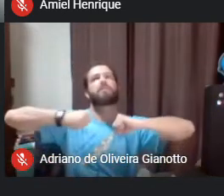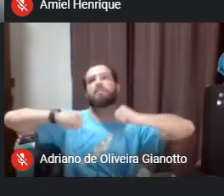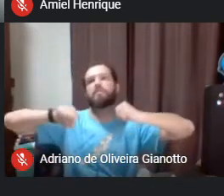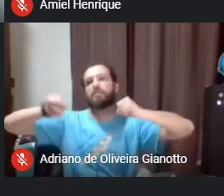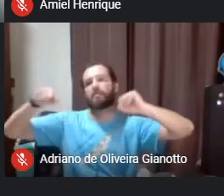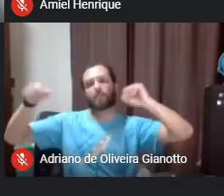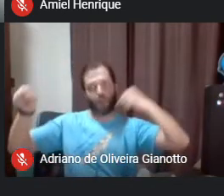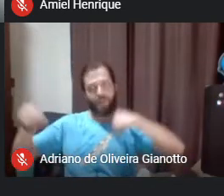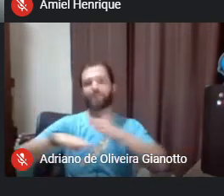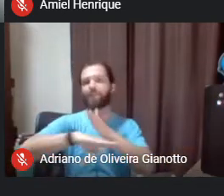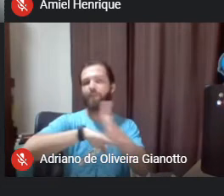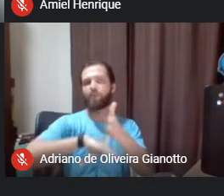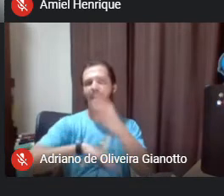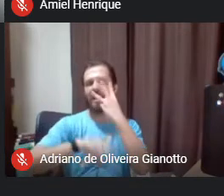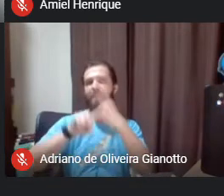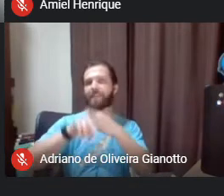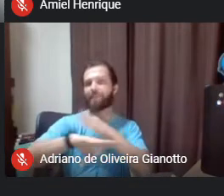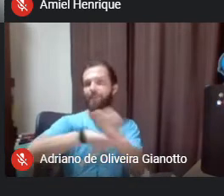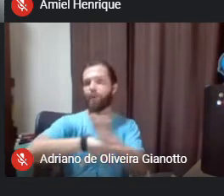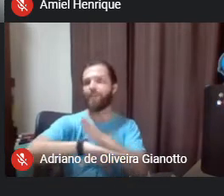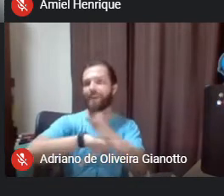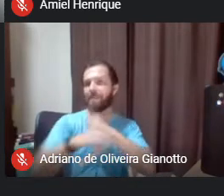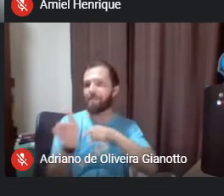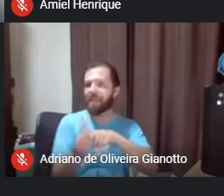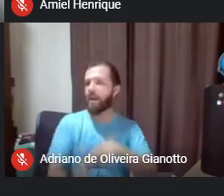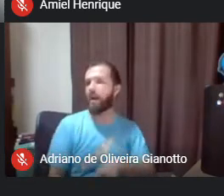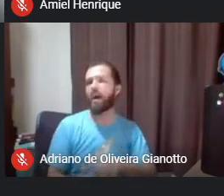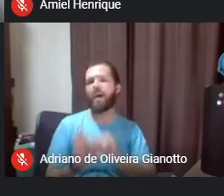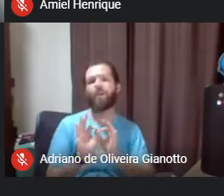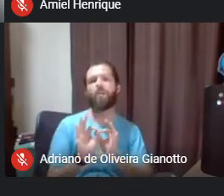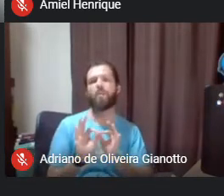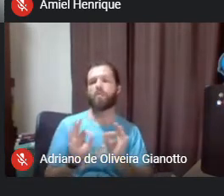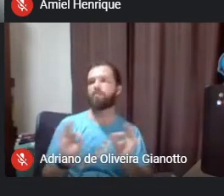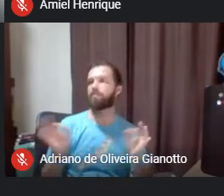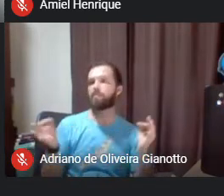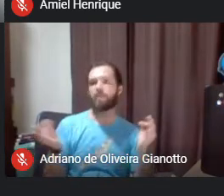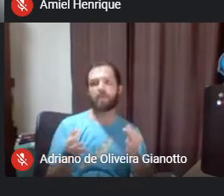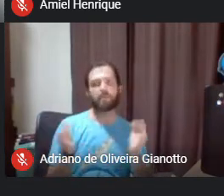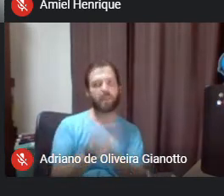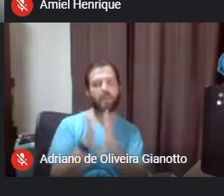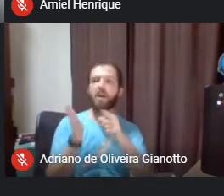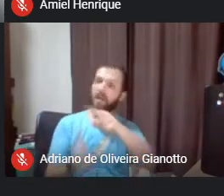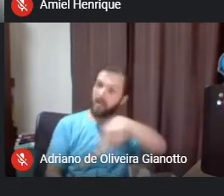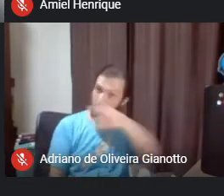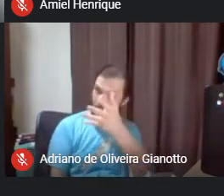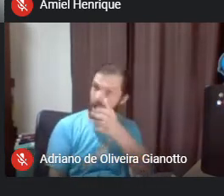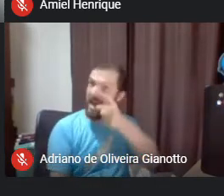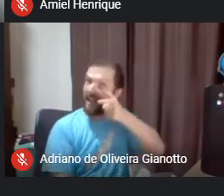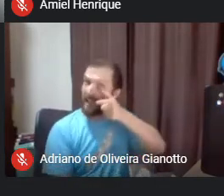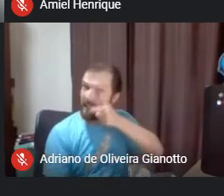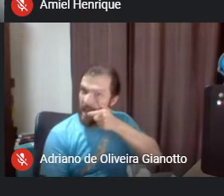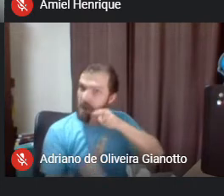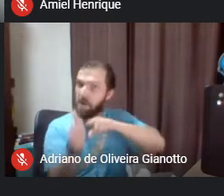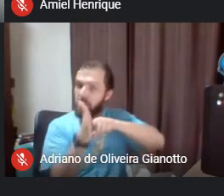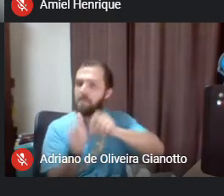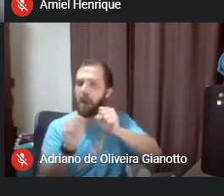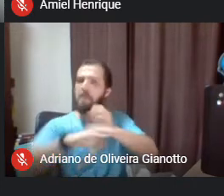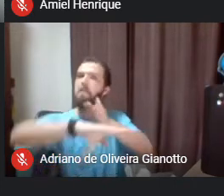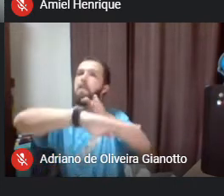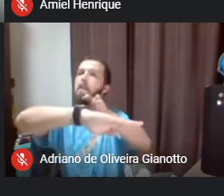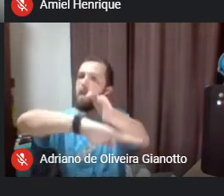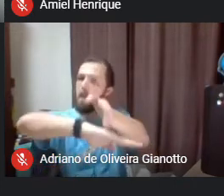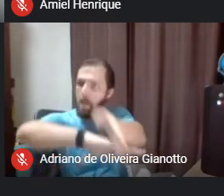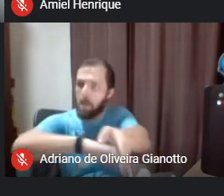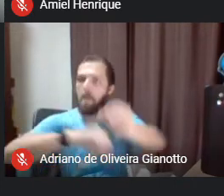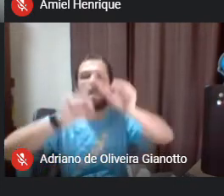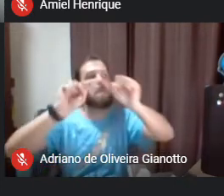É gigantesca essa escola. Eu já fui lá 3 vezes, é perfeito. Se vocês tiverem